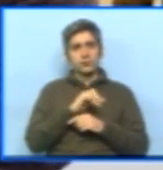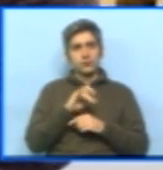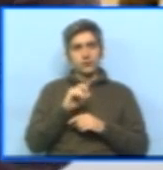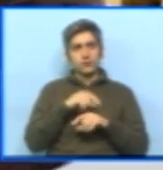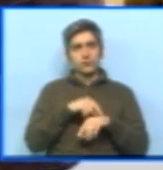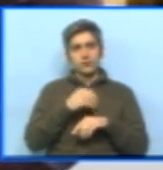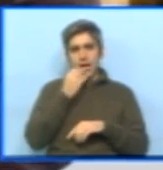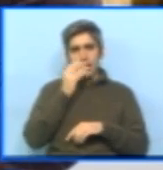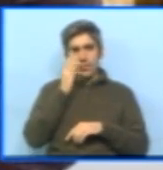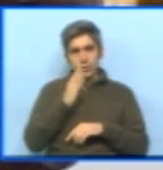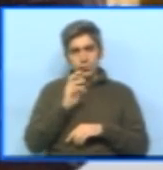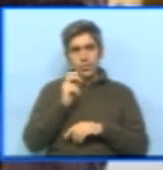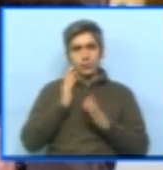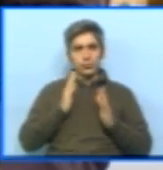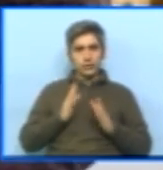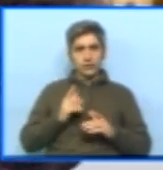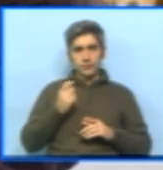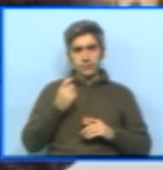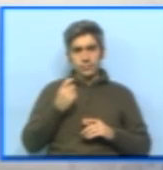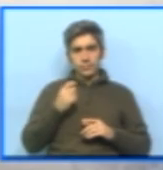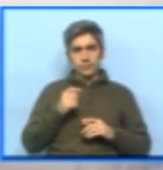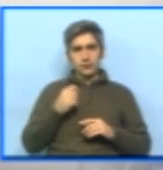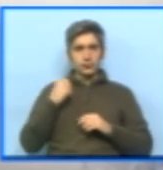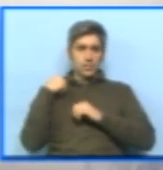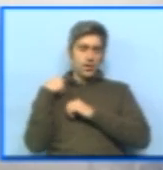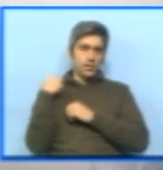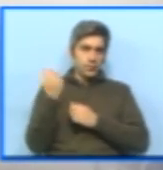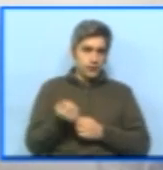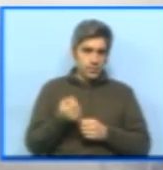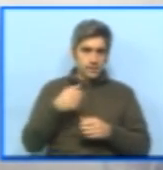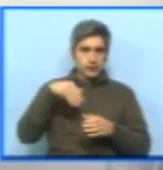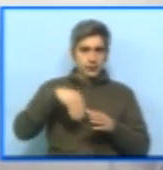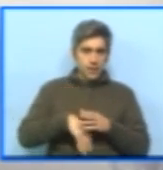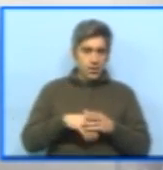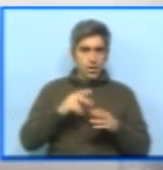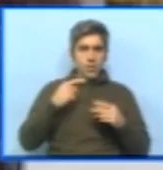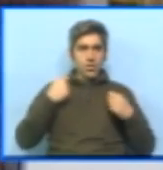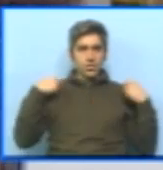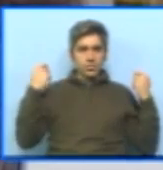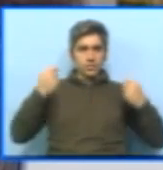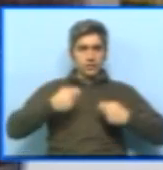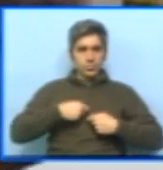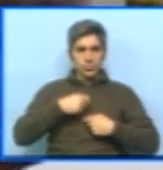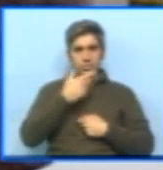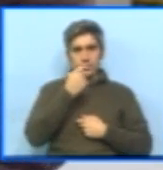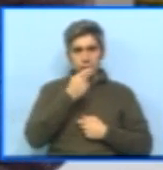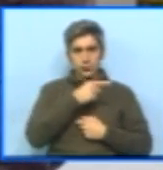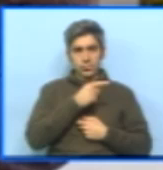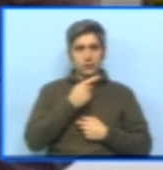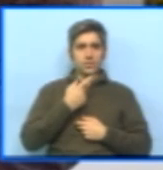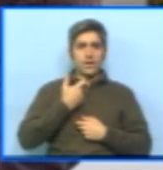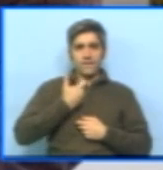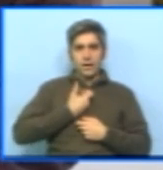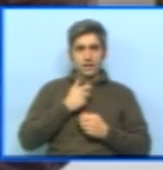hora do almoço ou num descanso, precisa tirar a saca ou a cevadeira, o shail, o